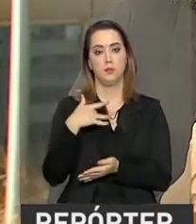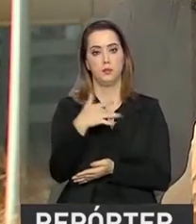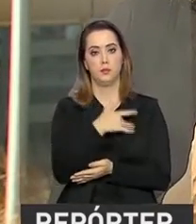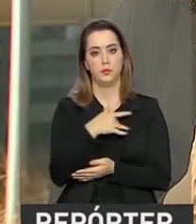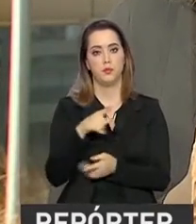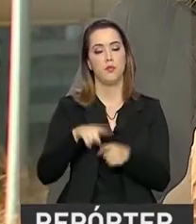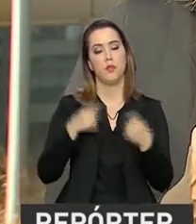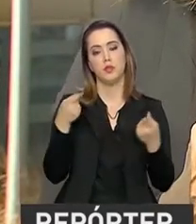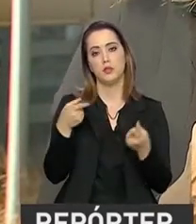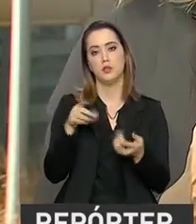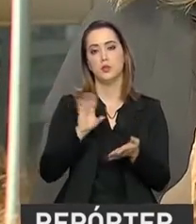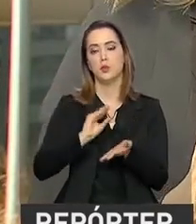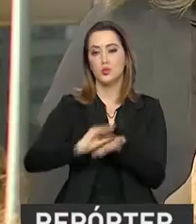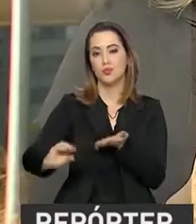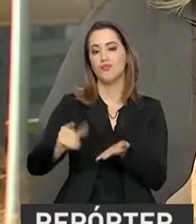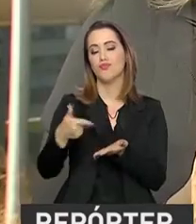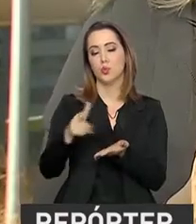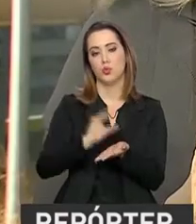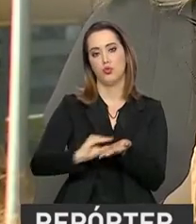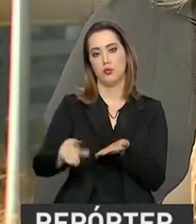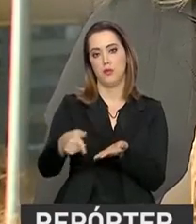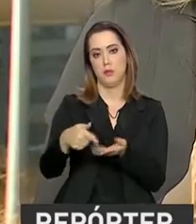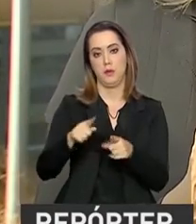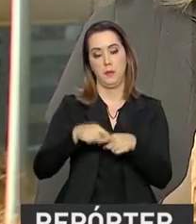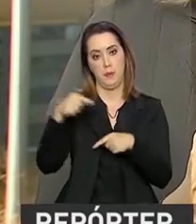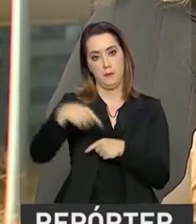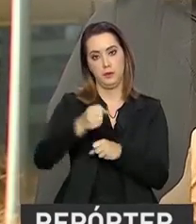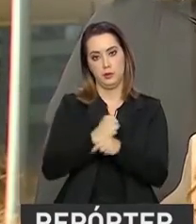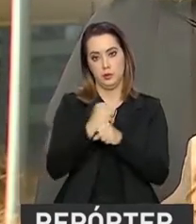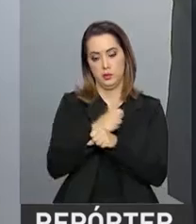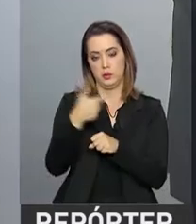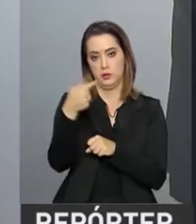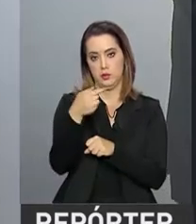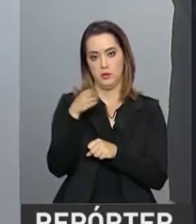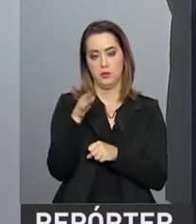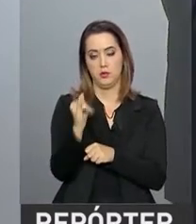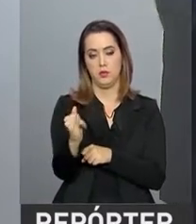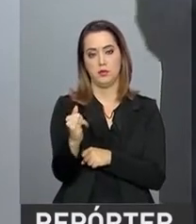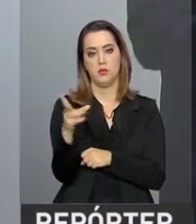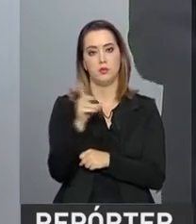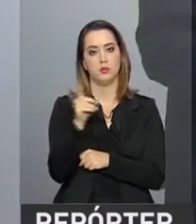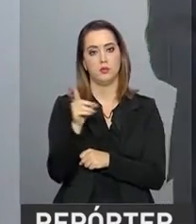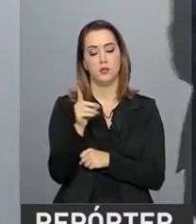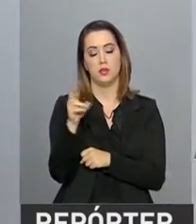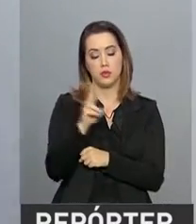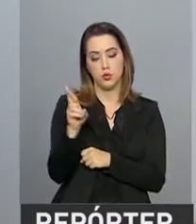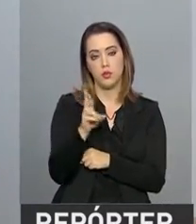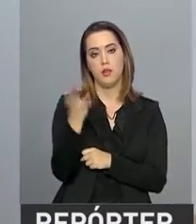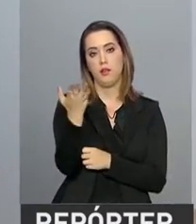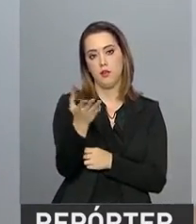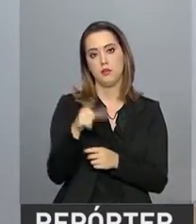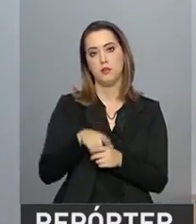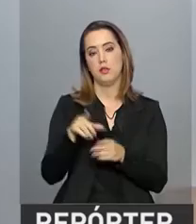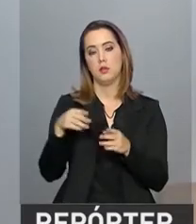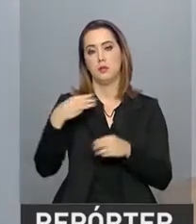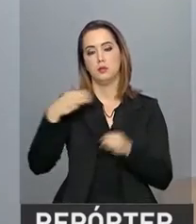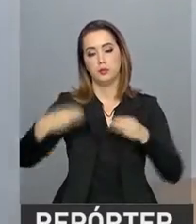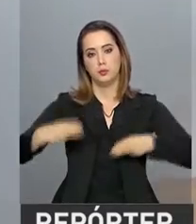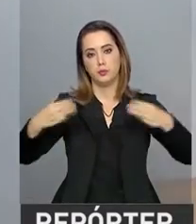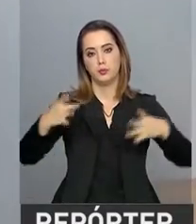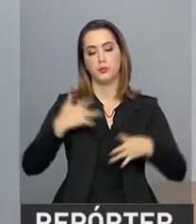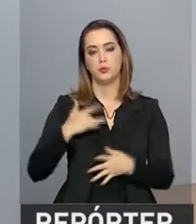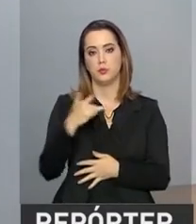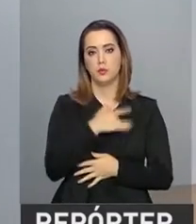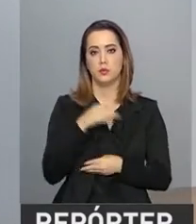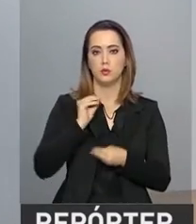estados e municípios. Para esse ano, a previsão é de 7 bilhões de reais. O Ministério da Saúde vai alimentar a plataforma com